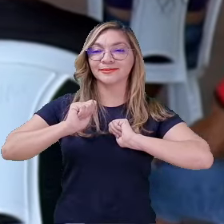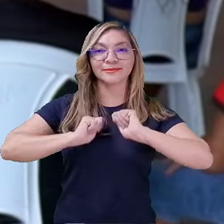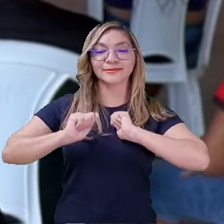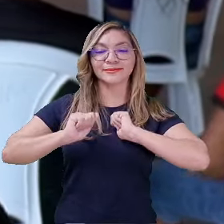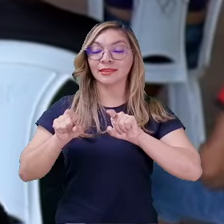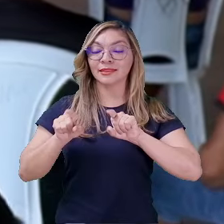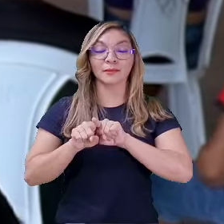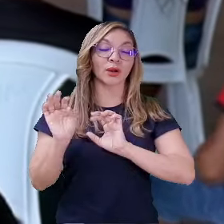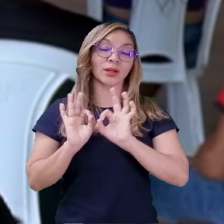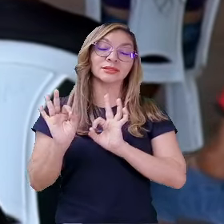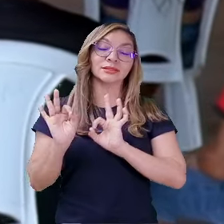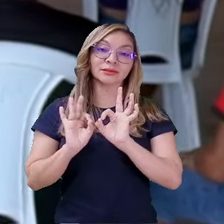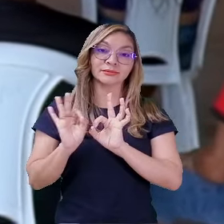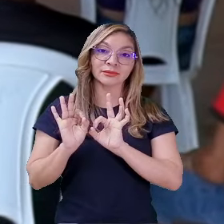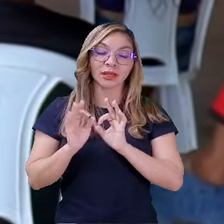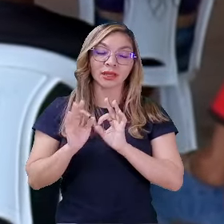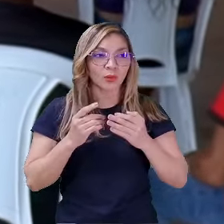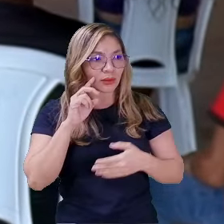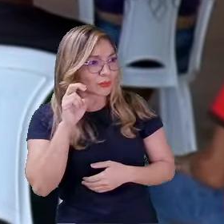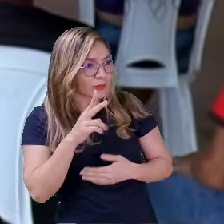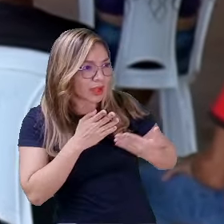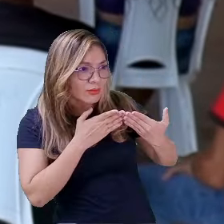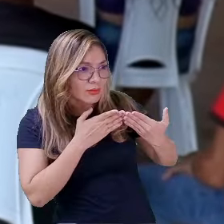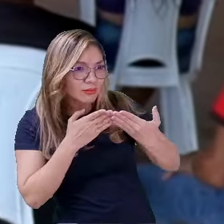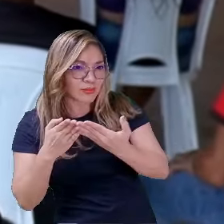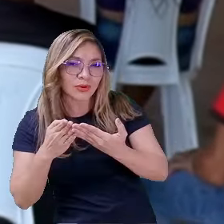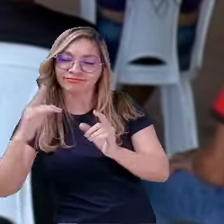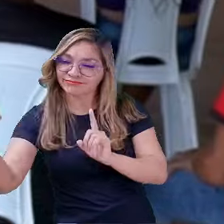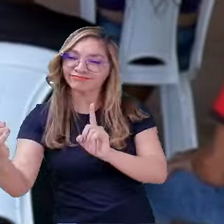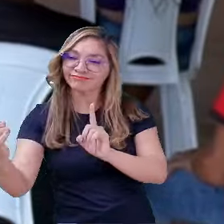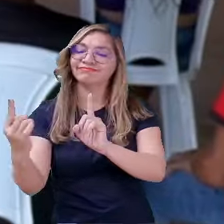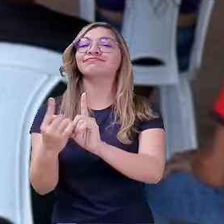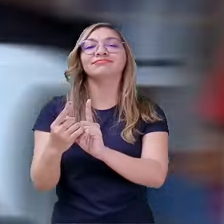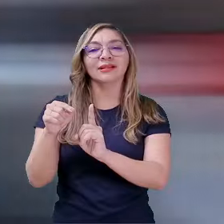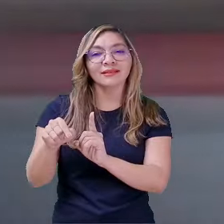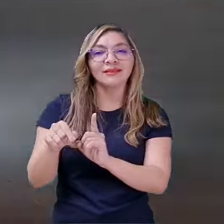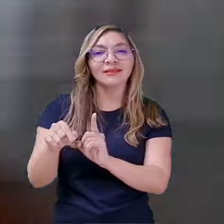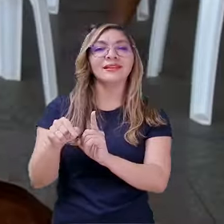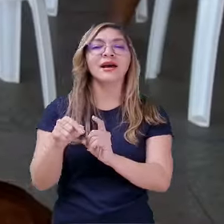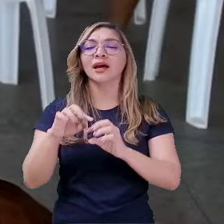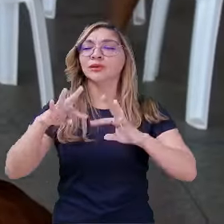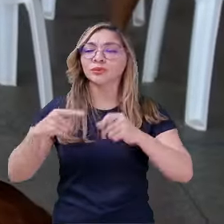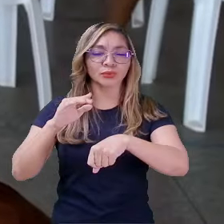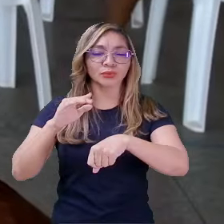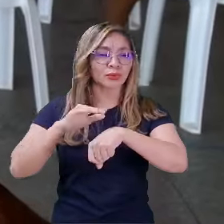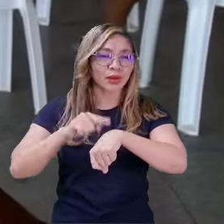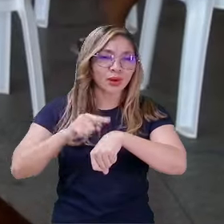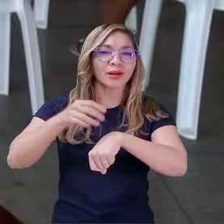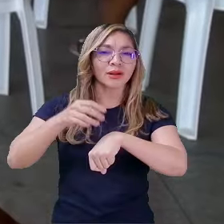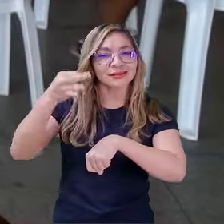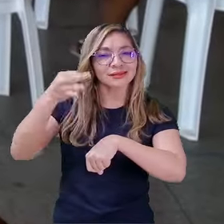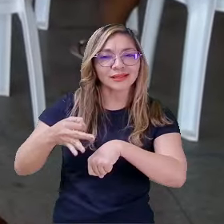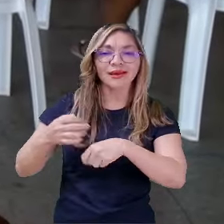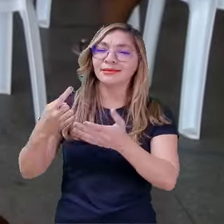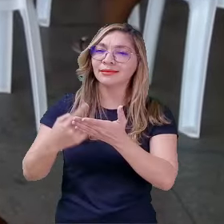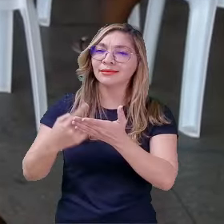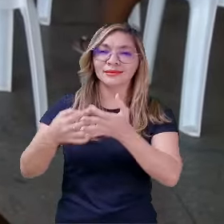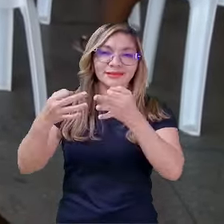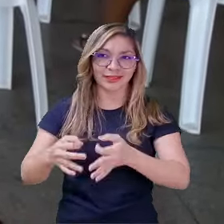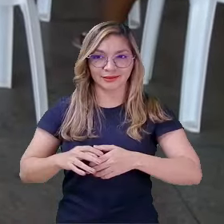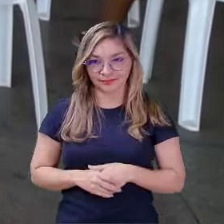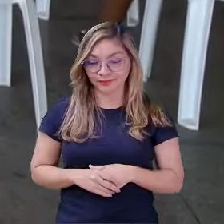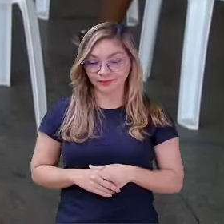já para quando o barco está aqui, já para eles já se programarem e estarem tudo aqui no horário. Em todas as comunidades em que a gente teve